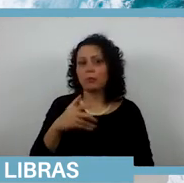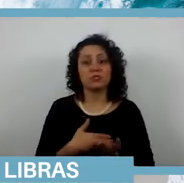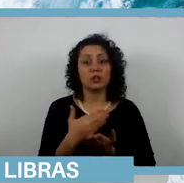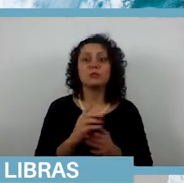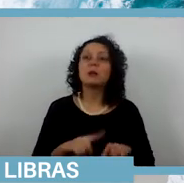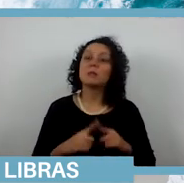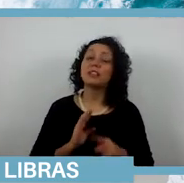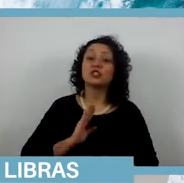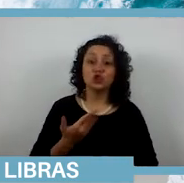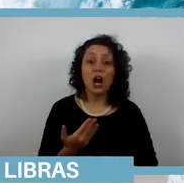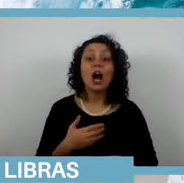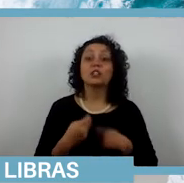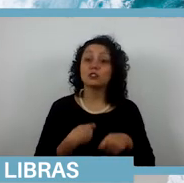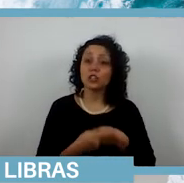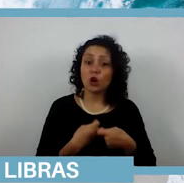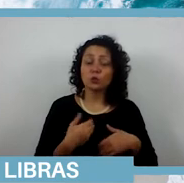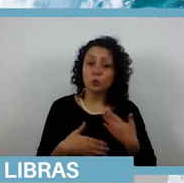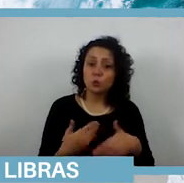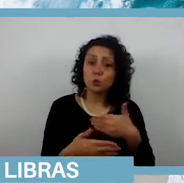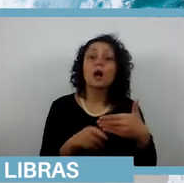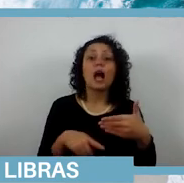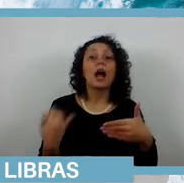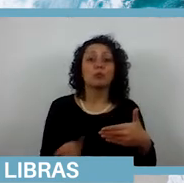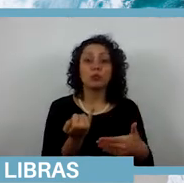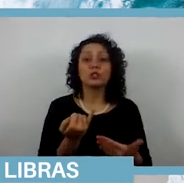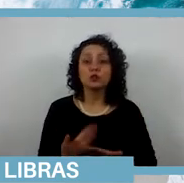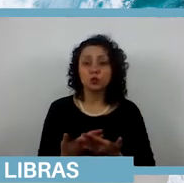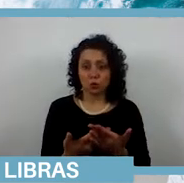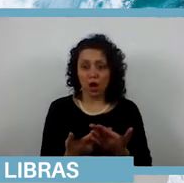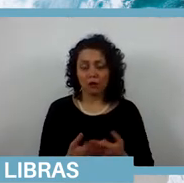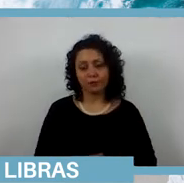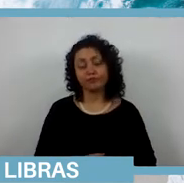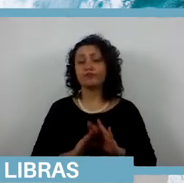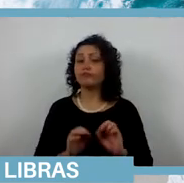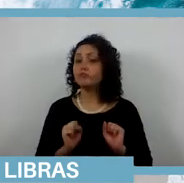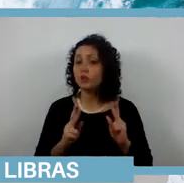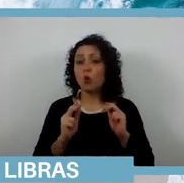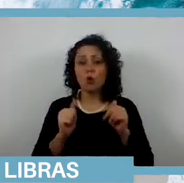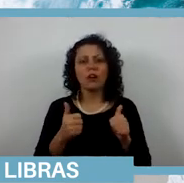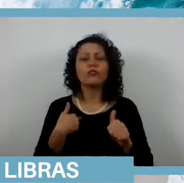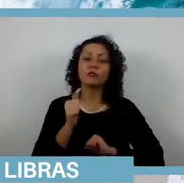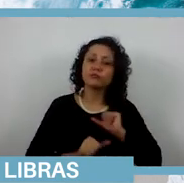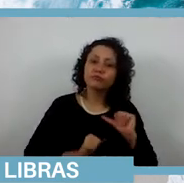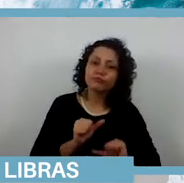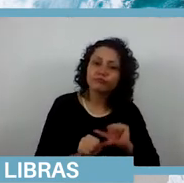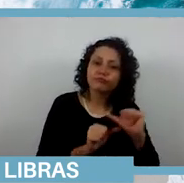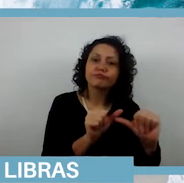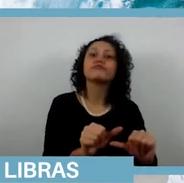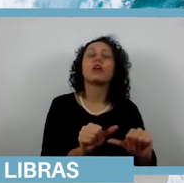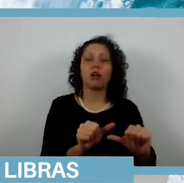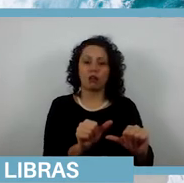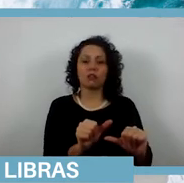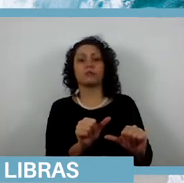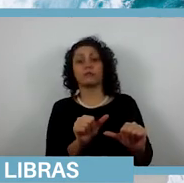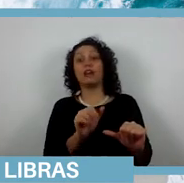mas para quem já tá com negócio rodando sim é importante né e enfim é quando muitas coisas pois chegando no